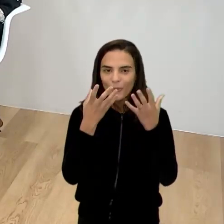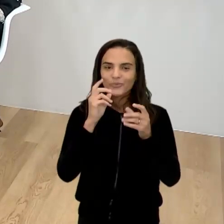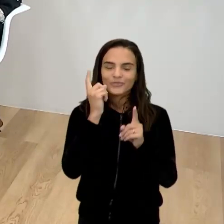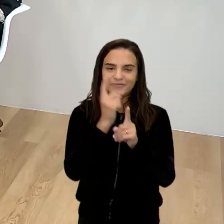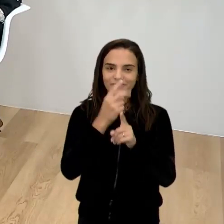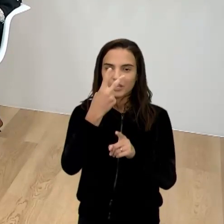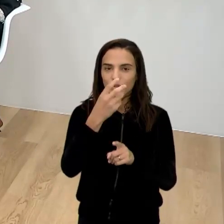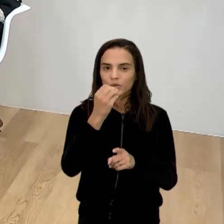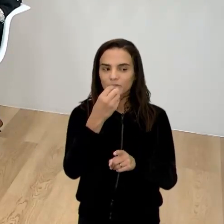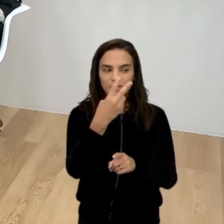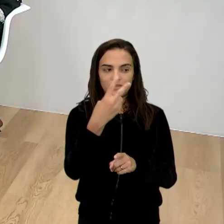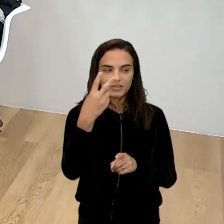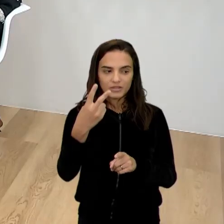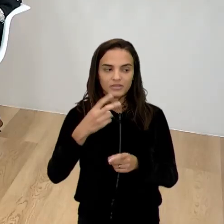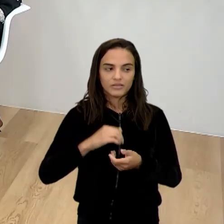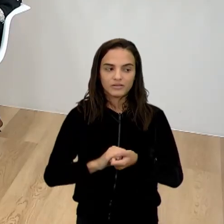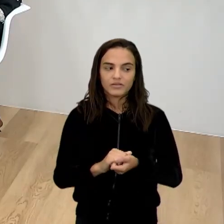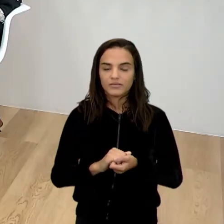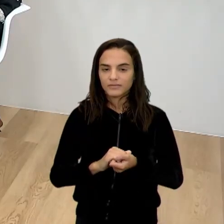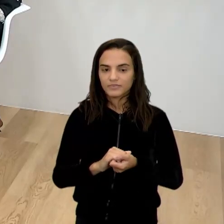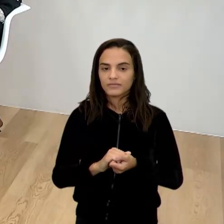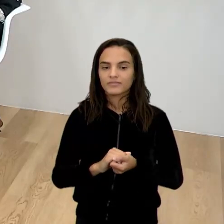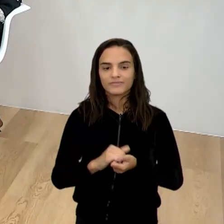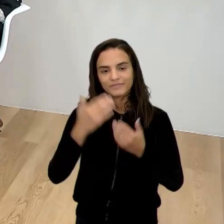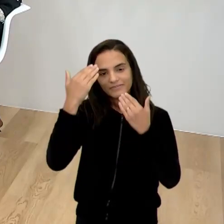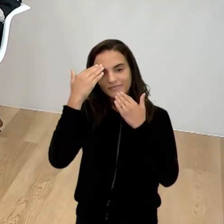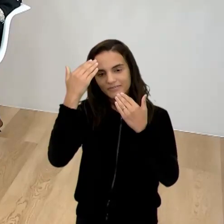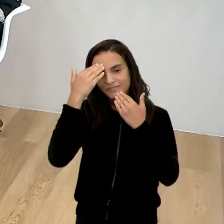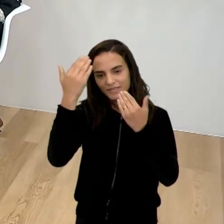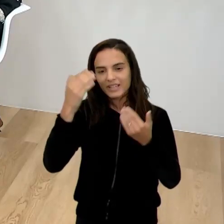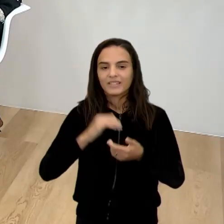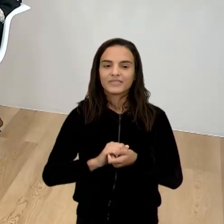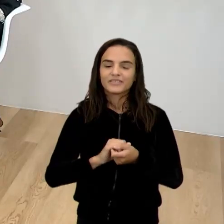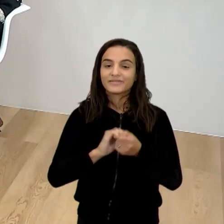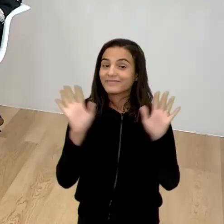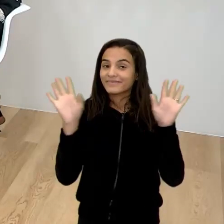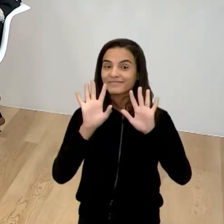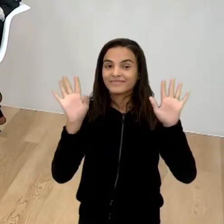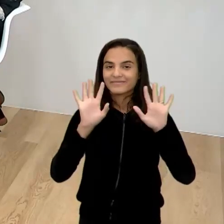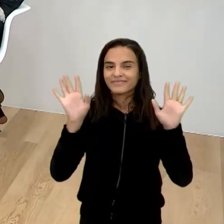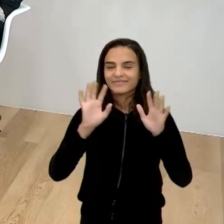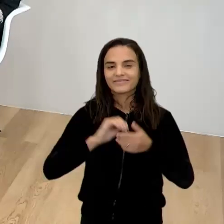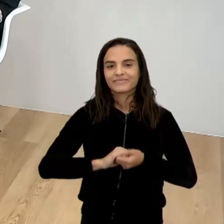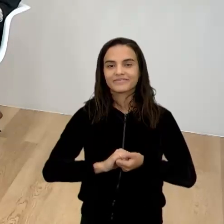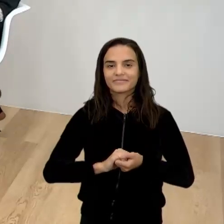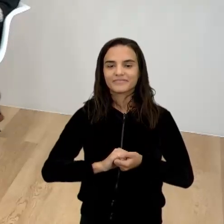2022. Um beijo a todos, Michele, obrigado, Cauê, obrigado, e até logo. Bom dia tchau, a todos. pessoal.